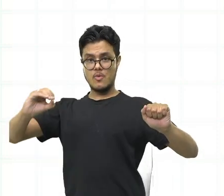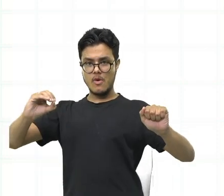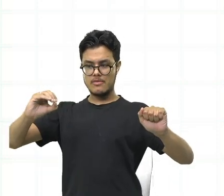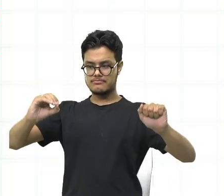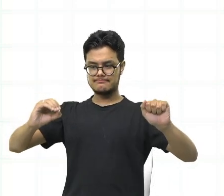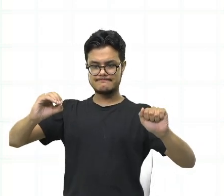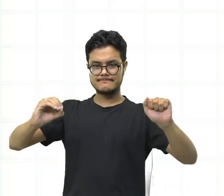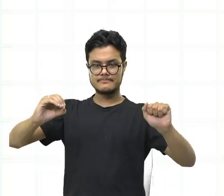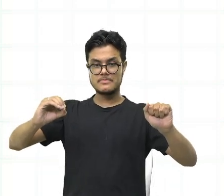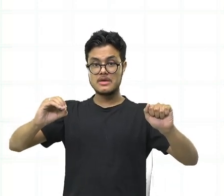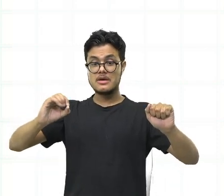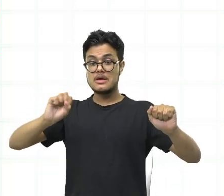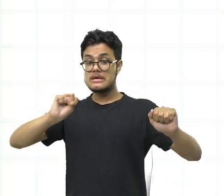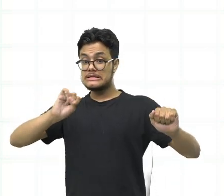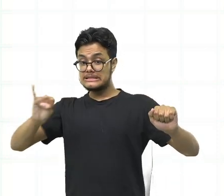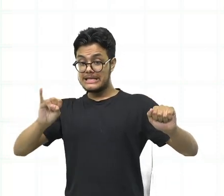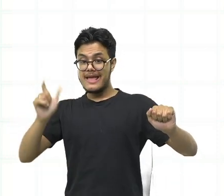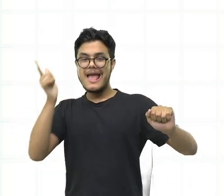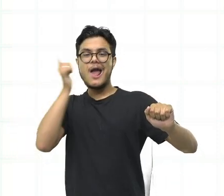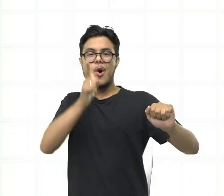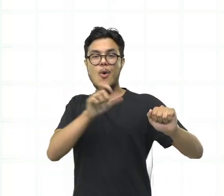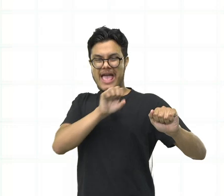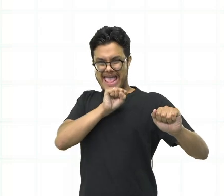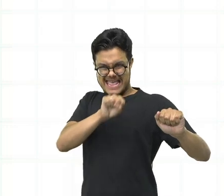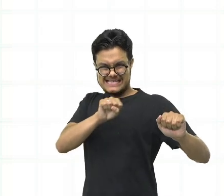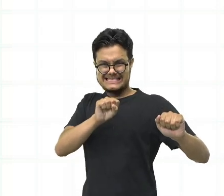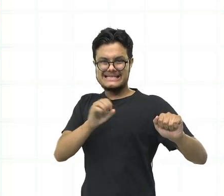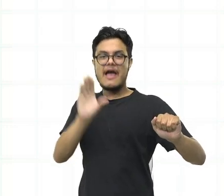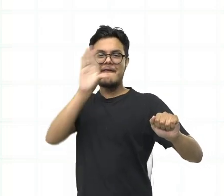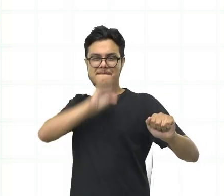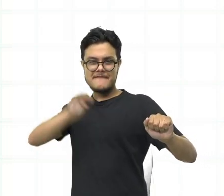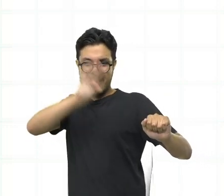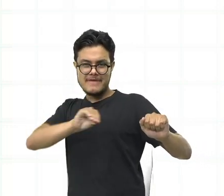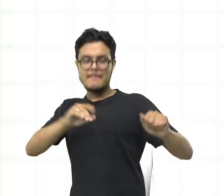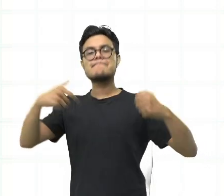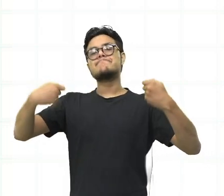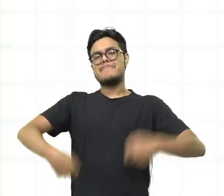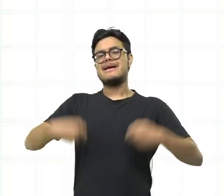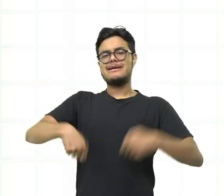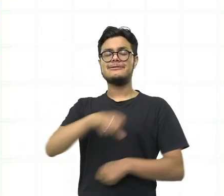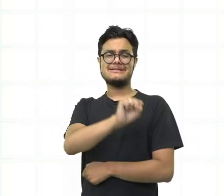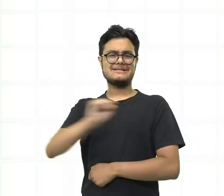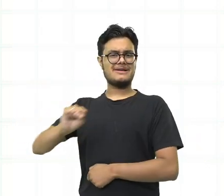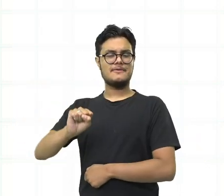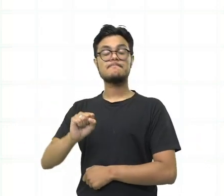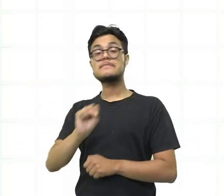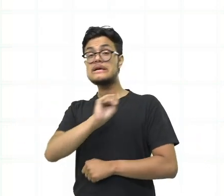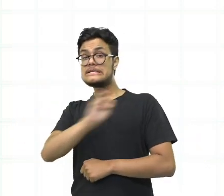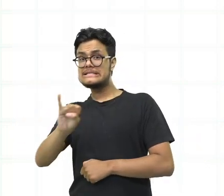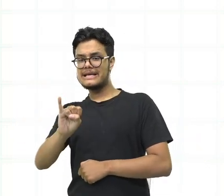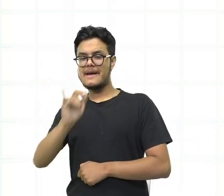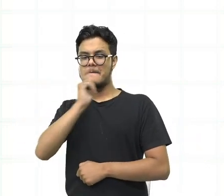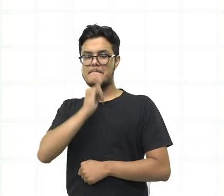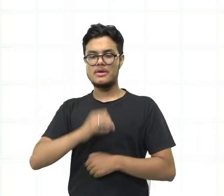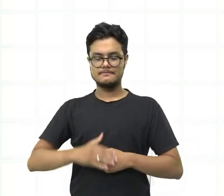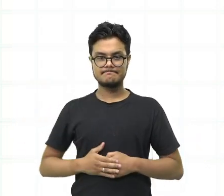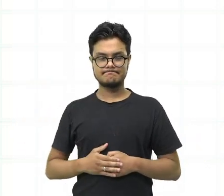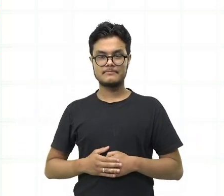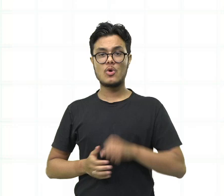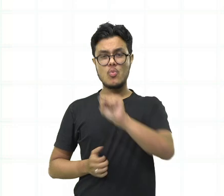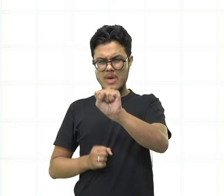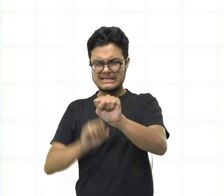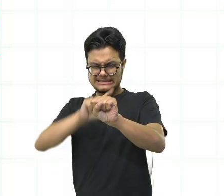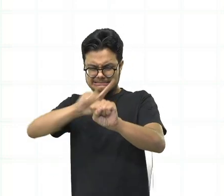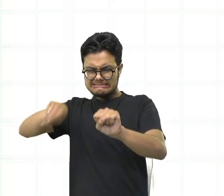ele permanecer com som de S, tem que ser SS. Se eu tirar